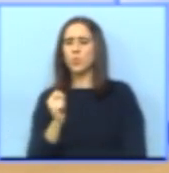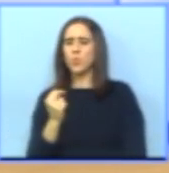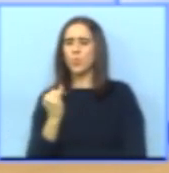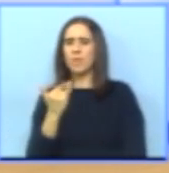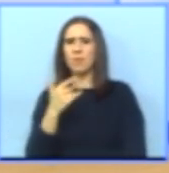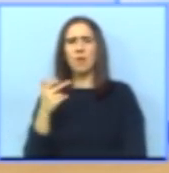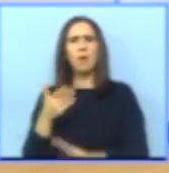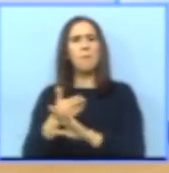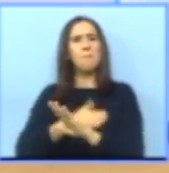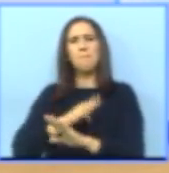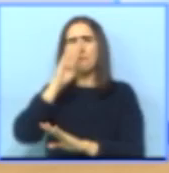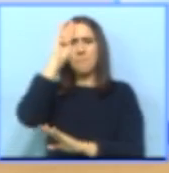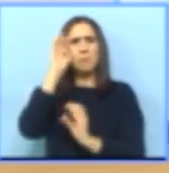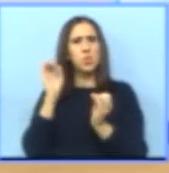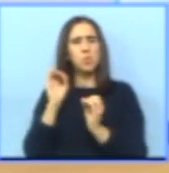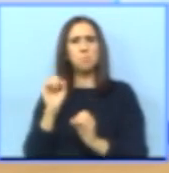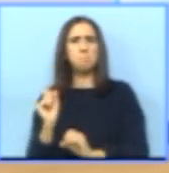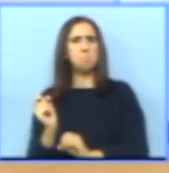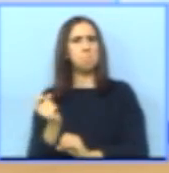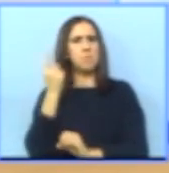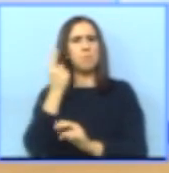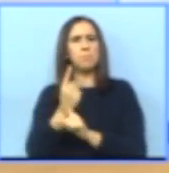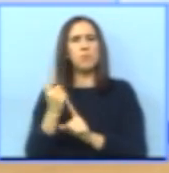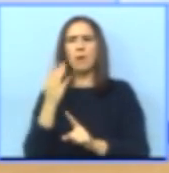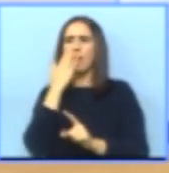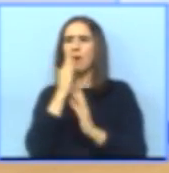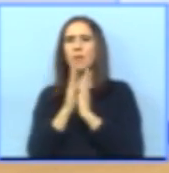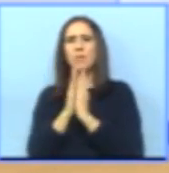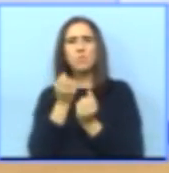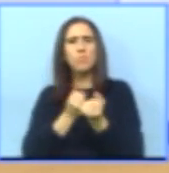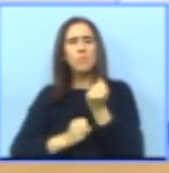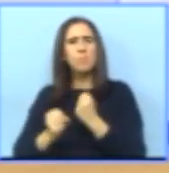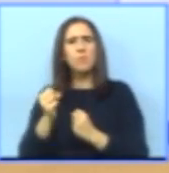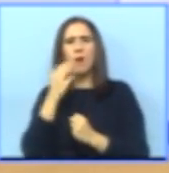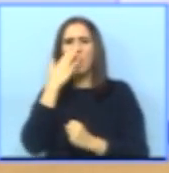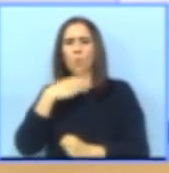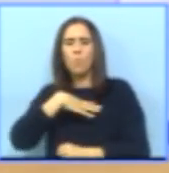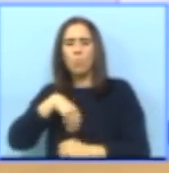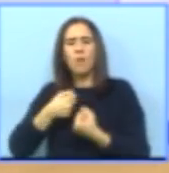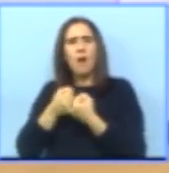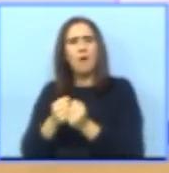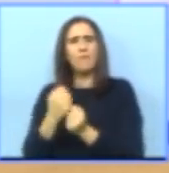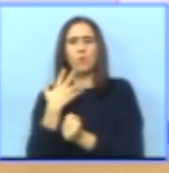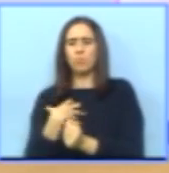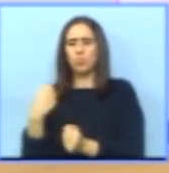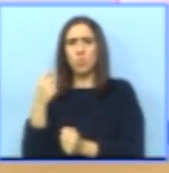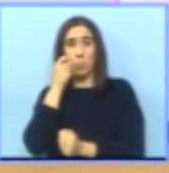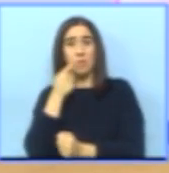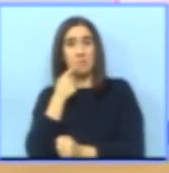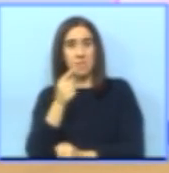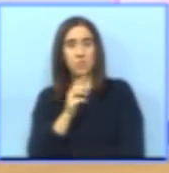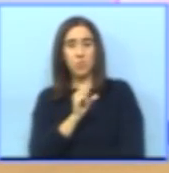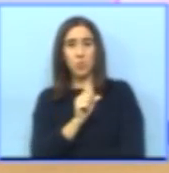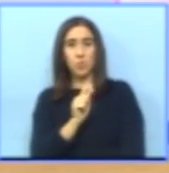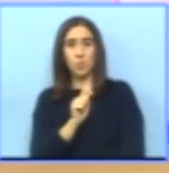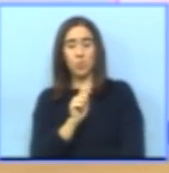agora parece que um movimento na Igreja que foram buscar ao fim do mundo, disse ele, Jorge Bergoglio. Foram buscar ao